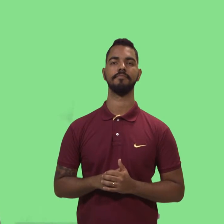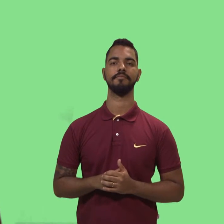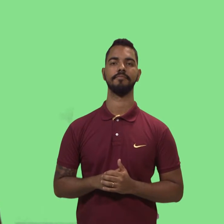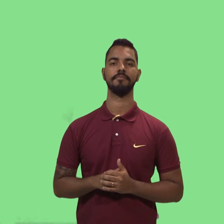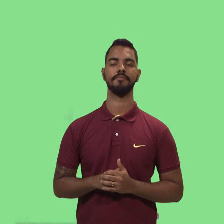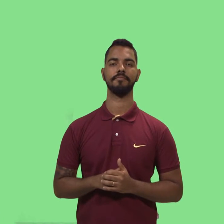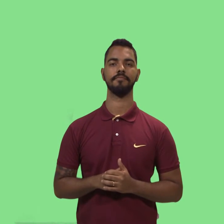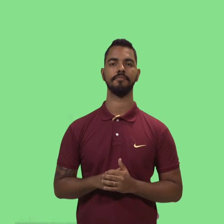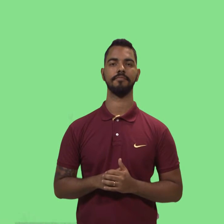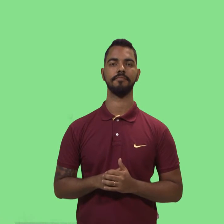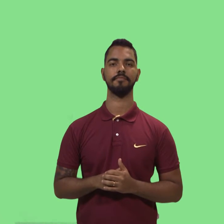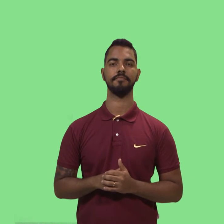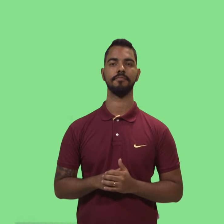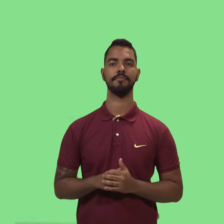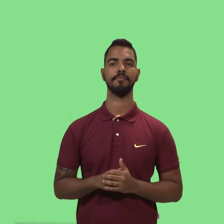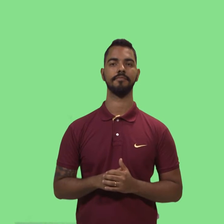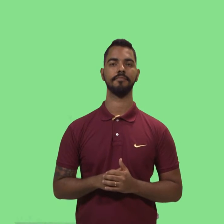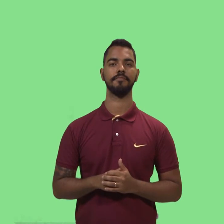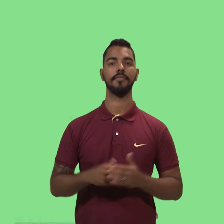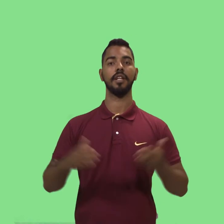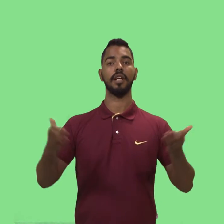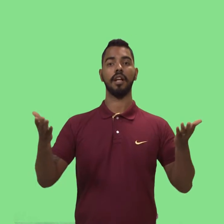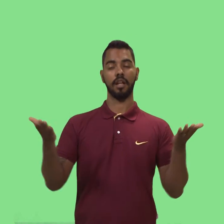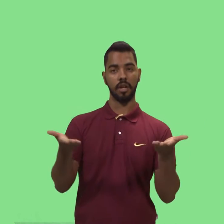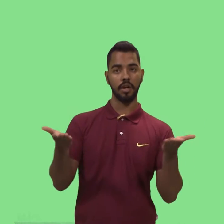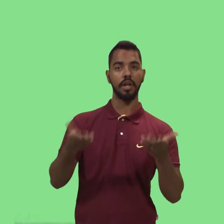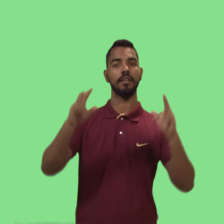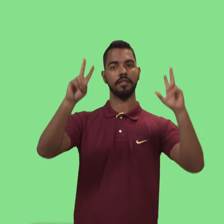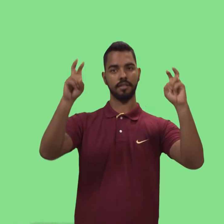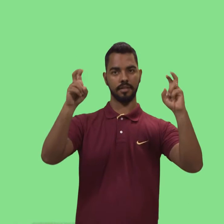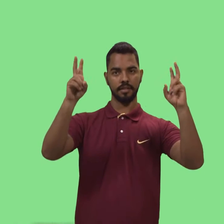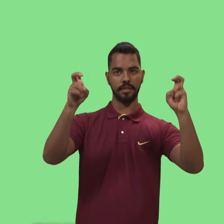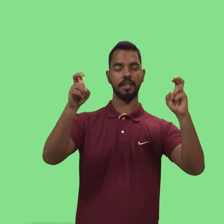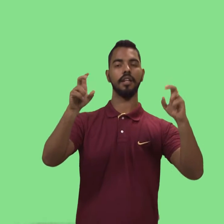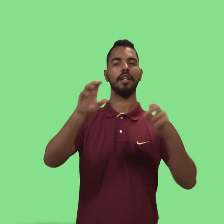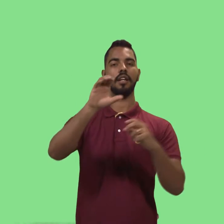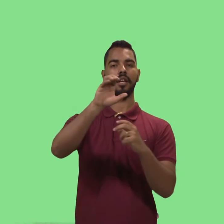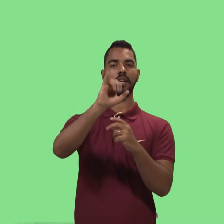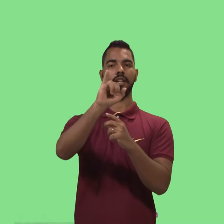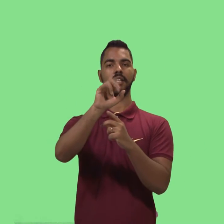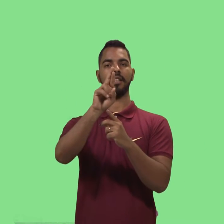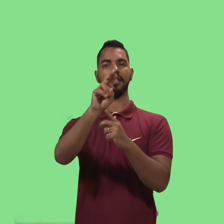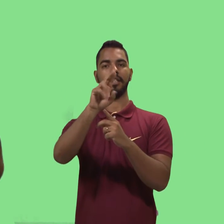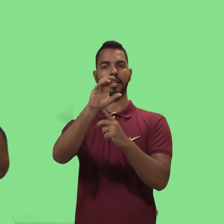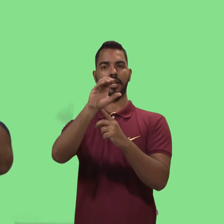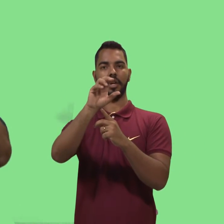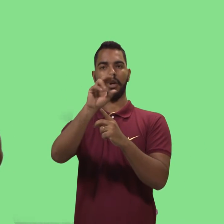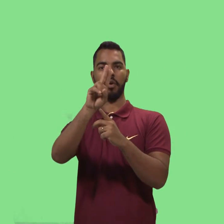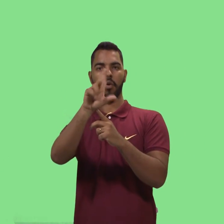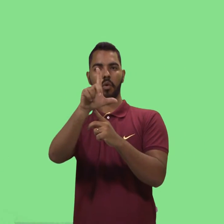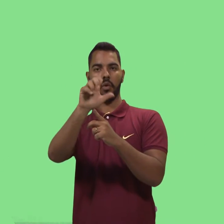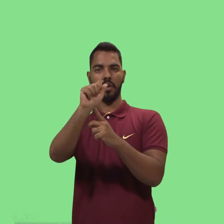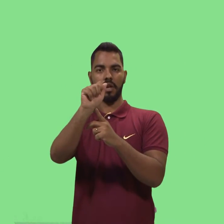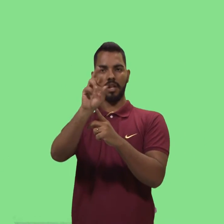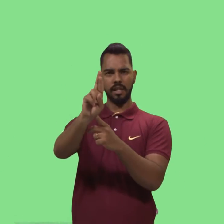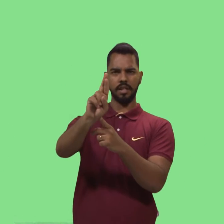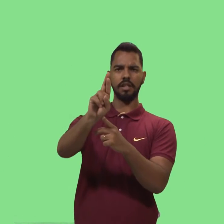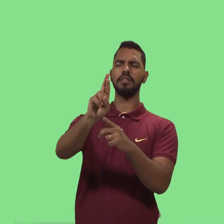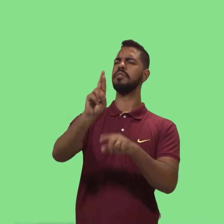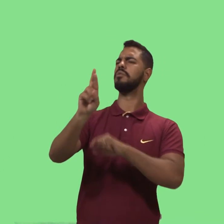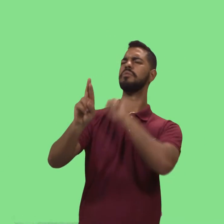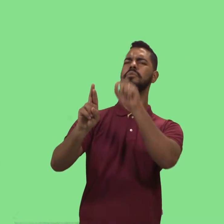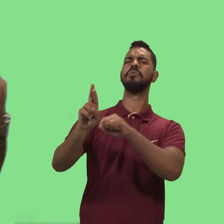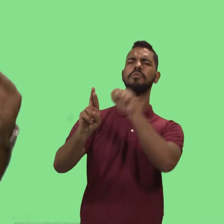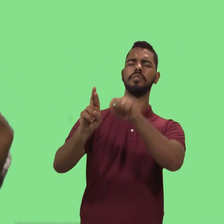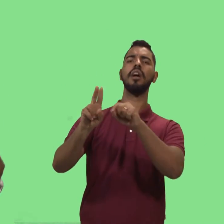Nessa próxima etapa, nós vamos ver e vamos falar sobre o circular. né? Vamos tratar esse gênero circular, que